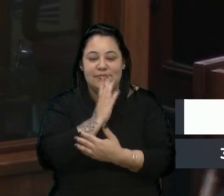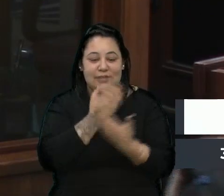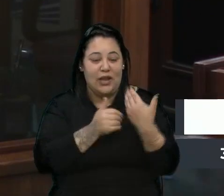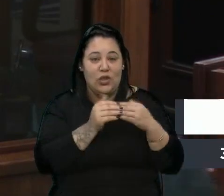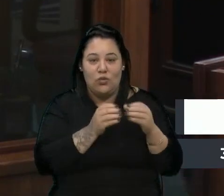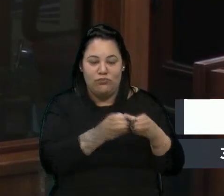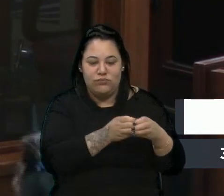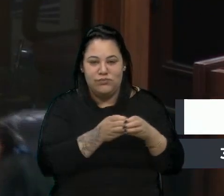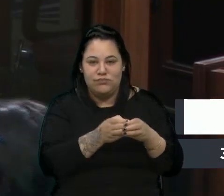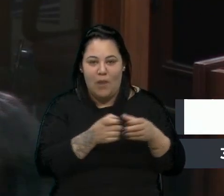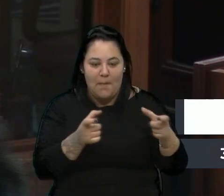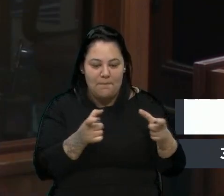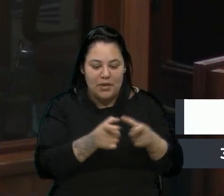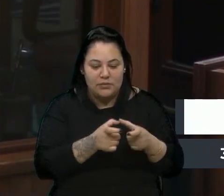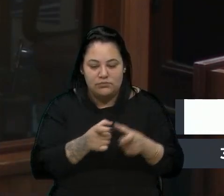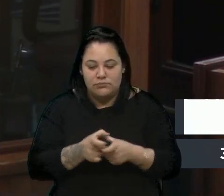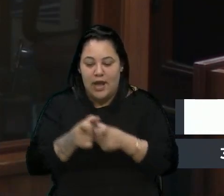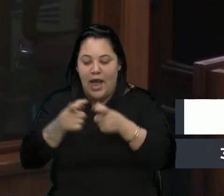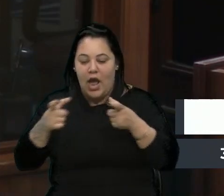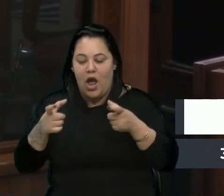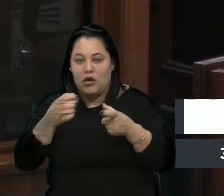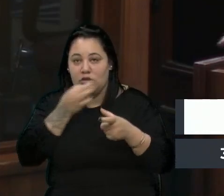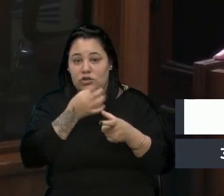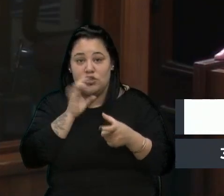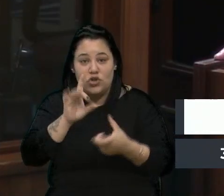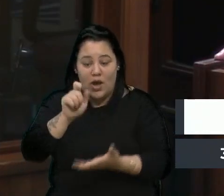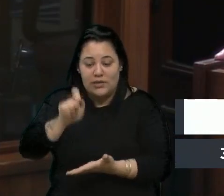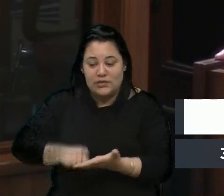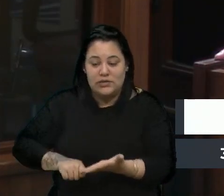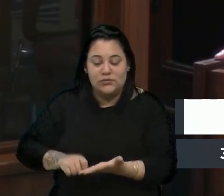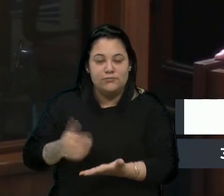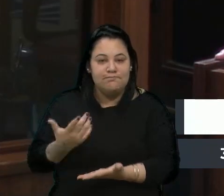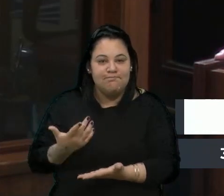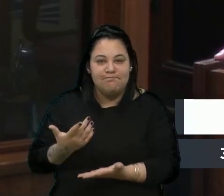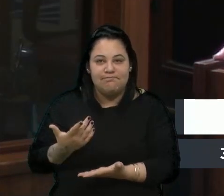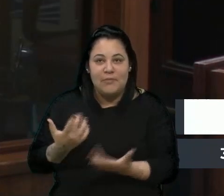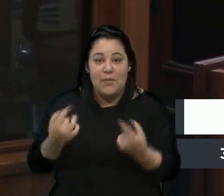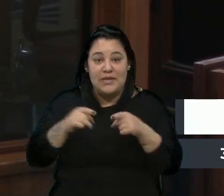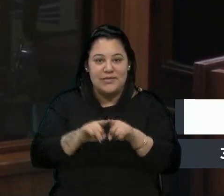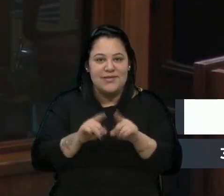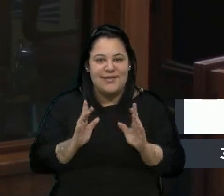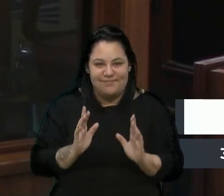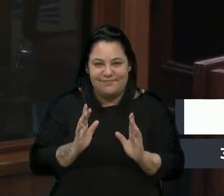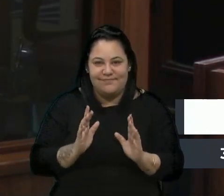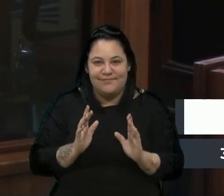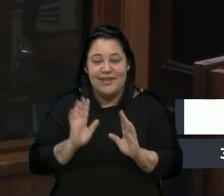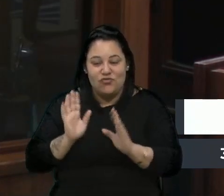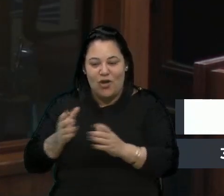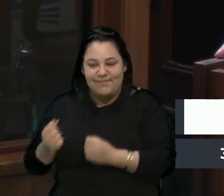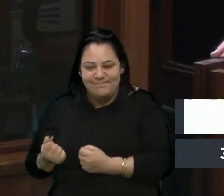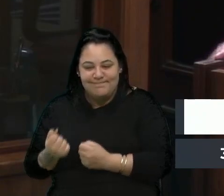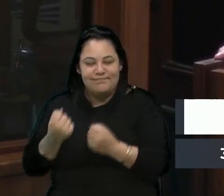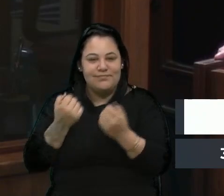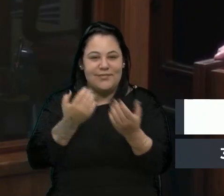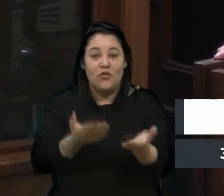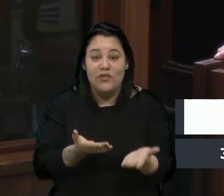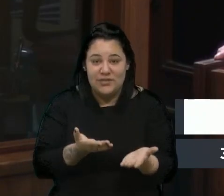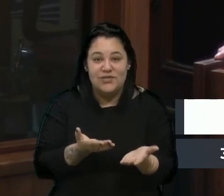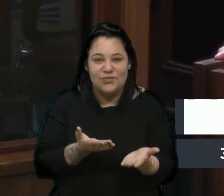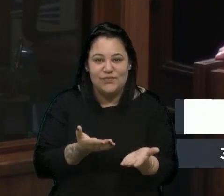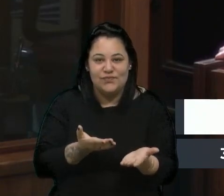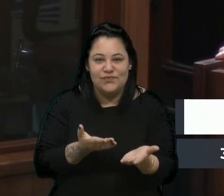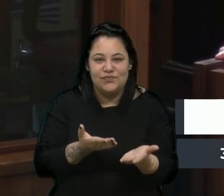Caxias do Sul, somente assinando um convênio. Uma parte, vereador. Foi oferecido ao governo